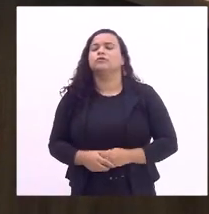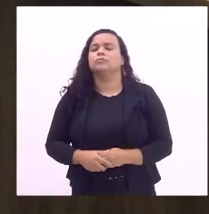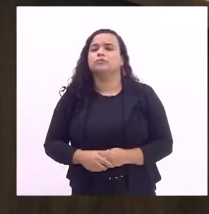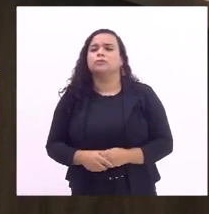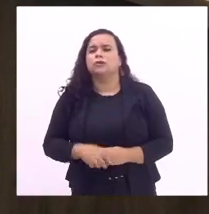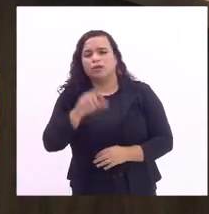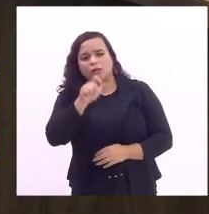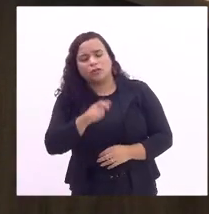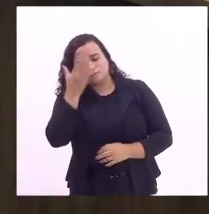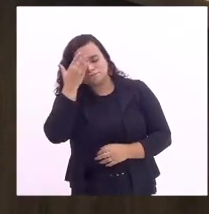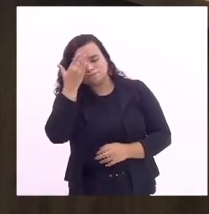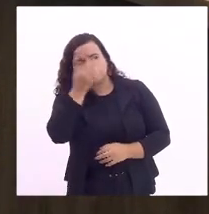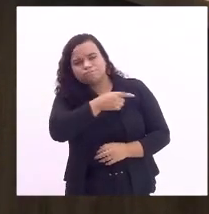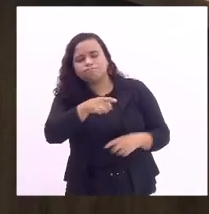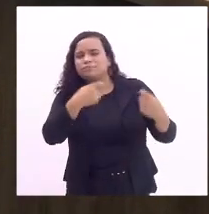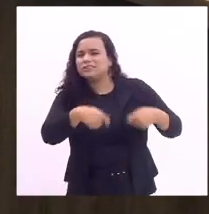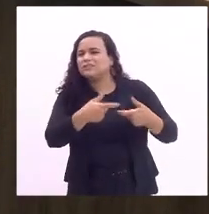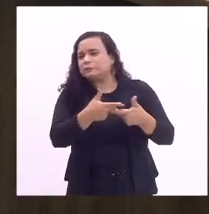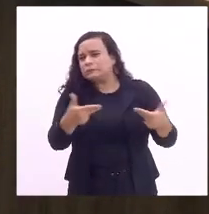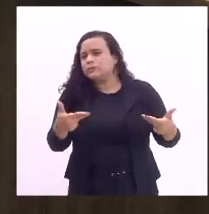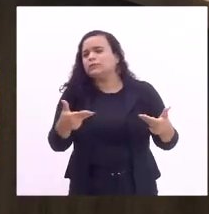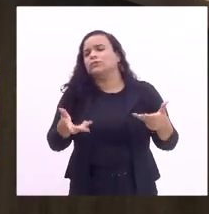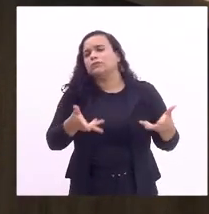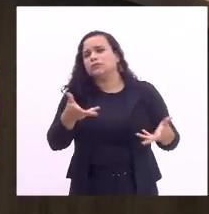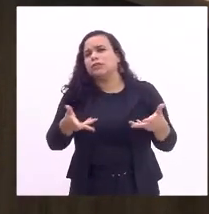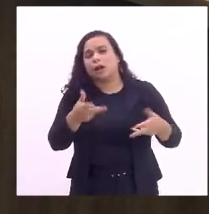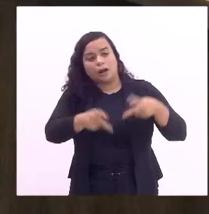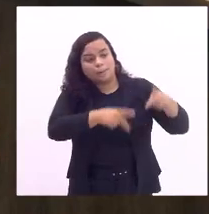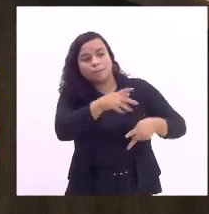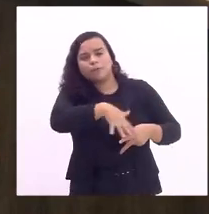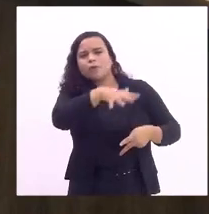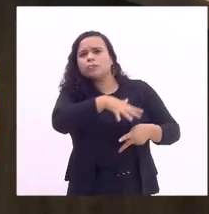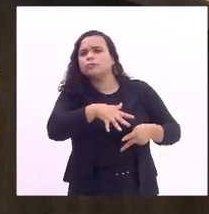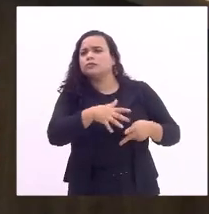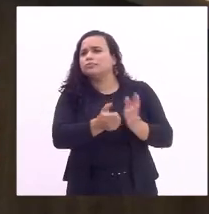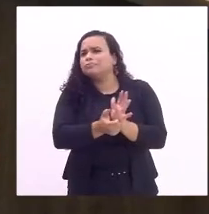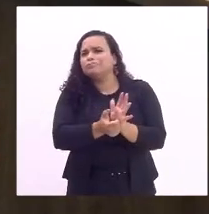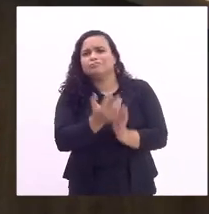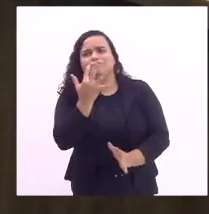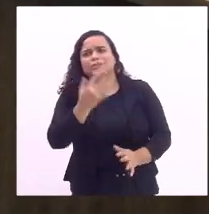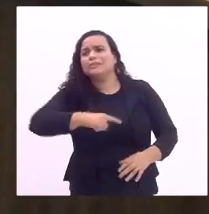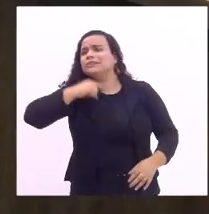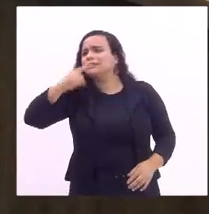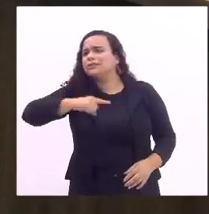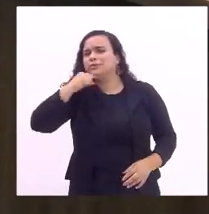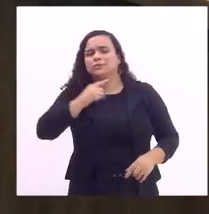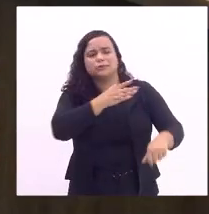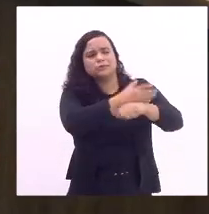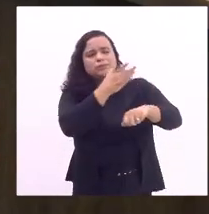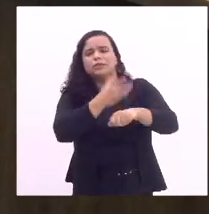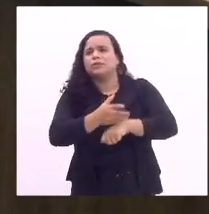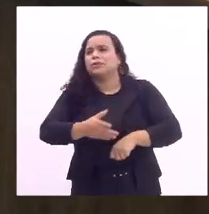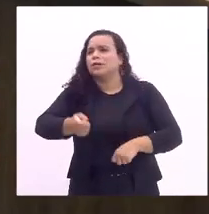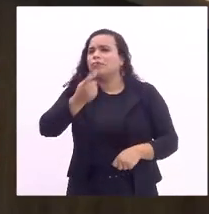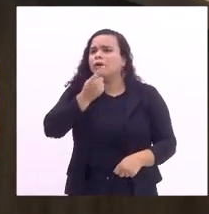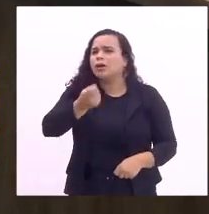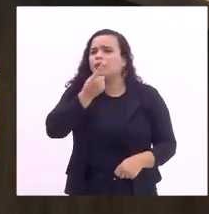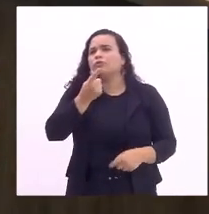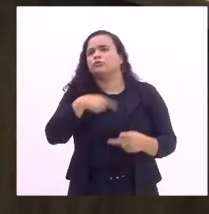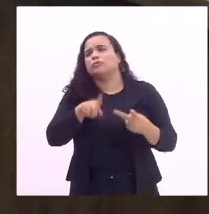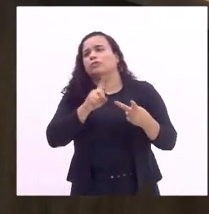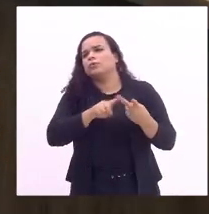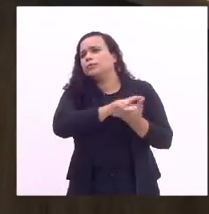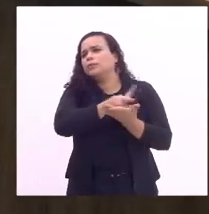sabe que muitas das vezes a população não consegue acesso a medicações que